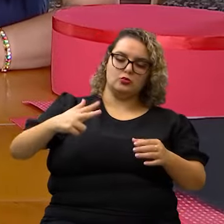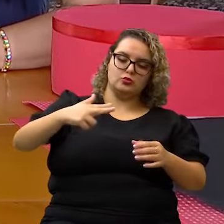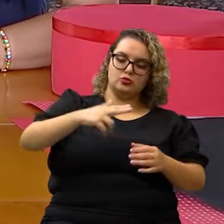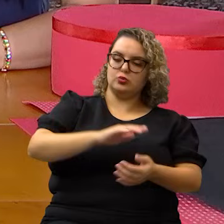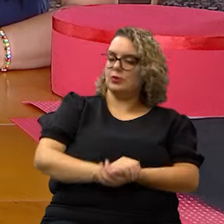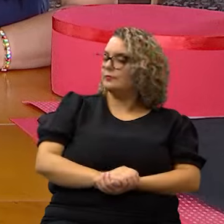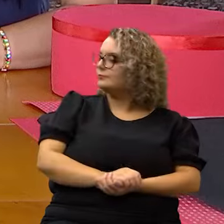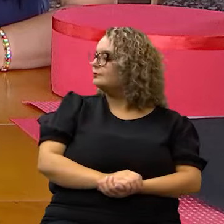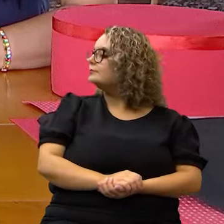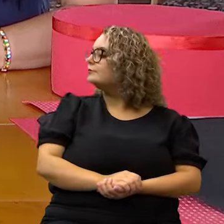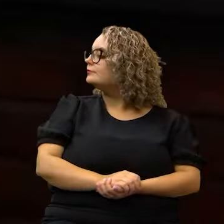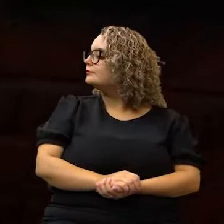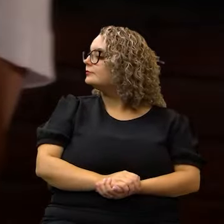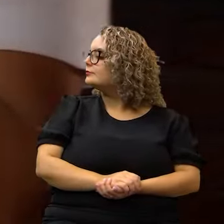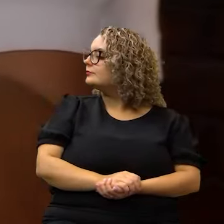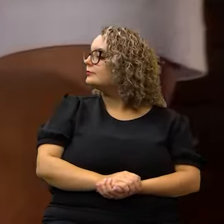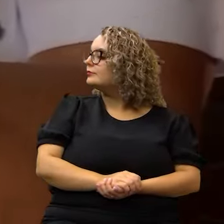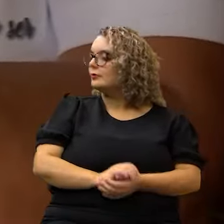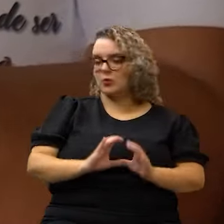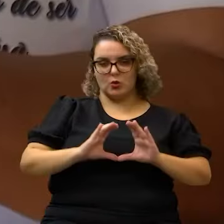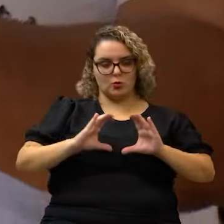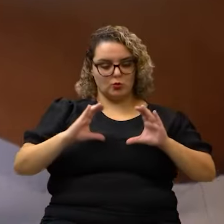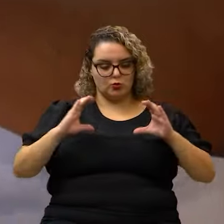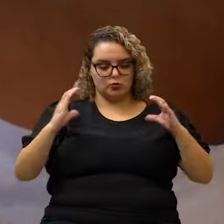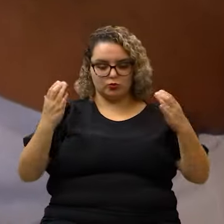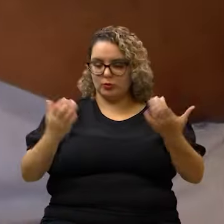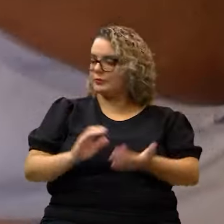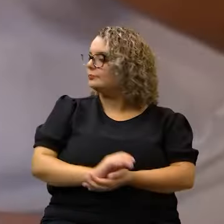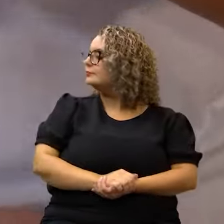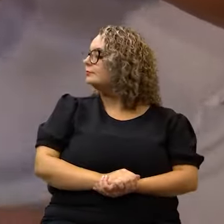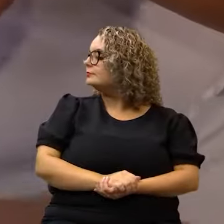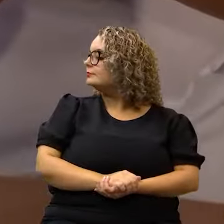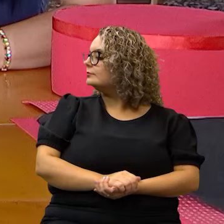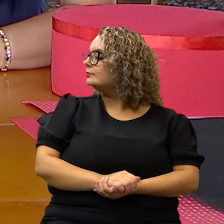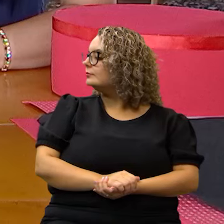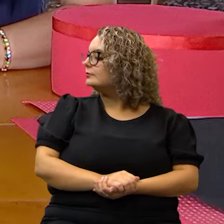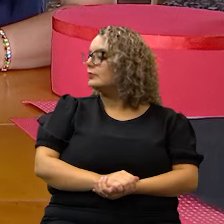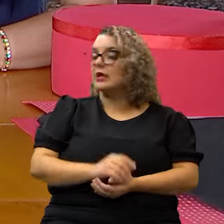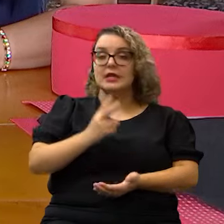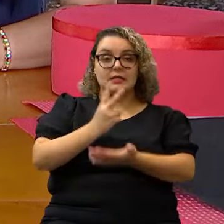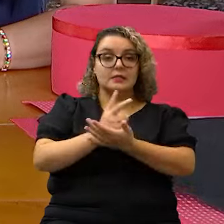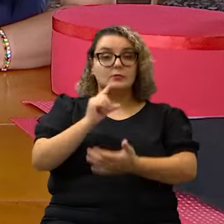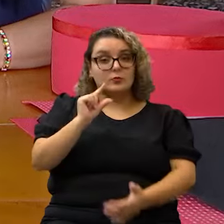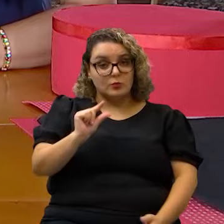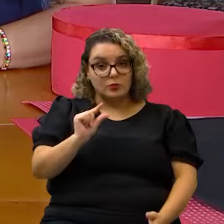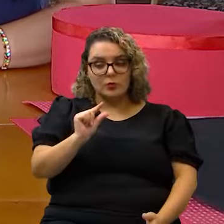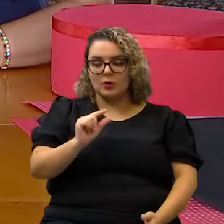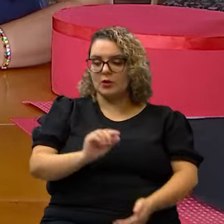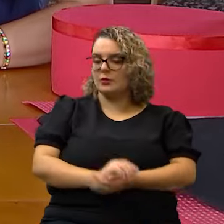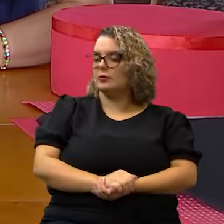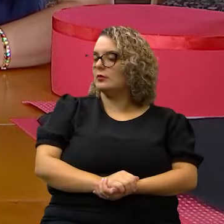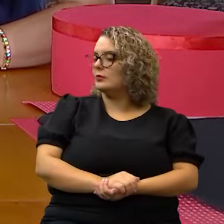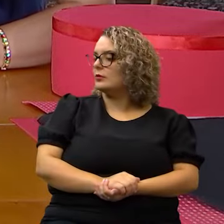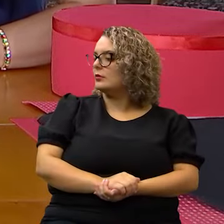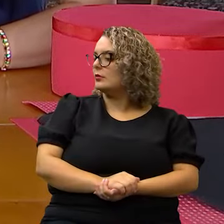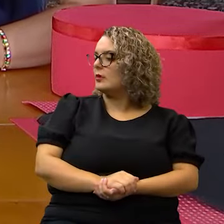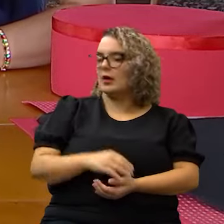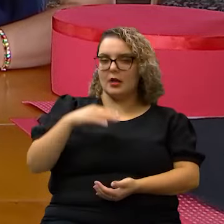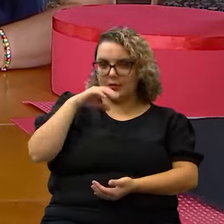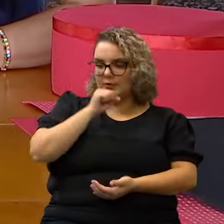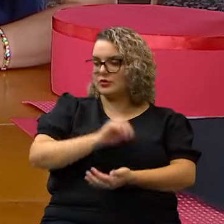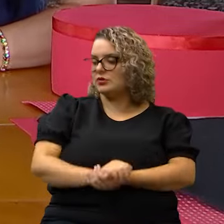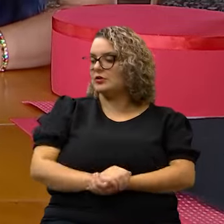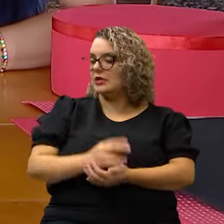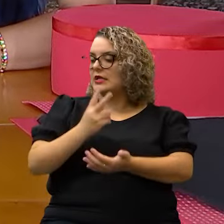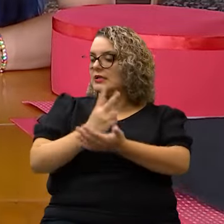corta, seguindo o redor do isopor, mas sempre vai ficar um pedacinho, mas aqui eu vou completar. Então é